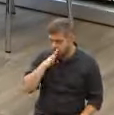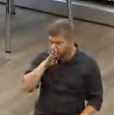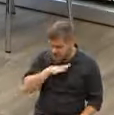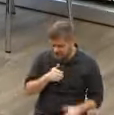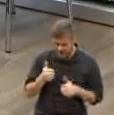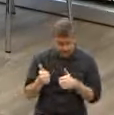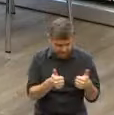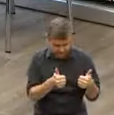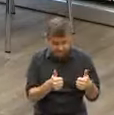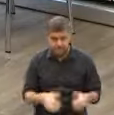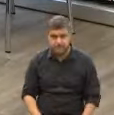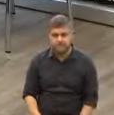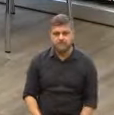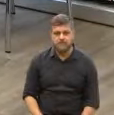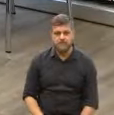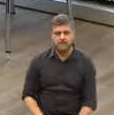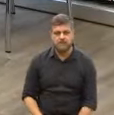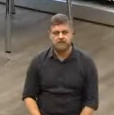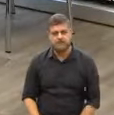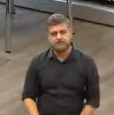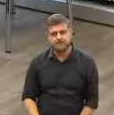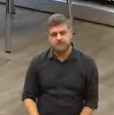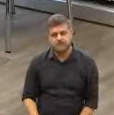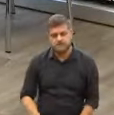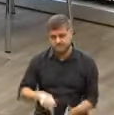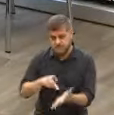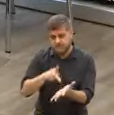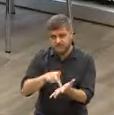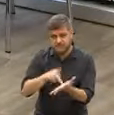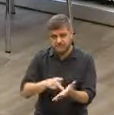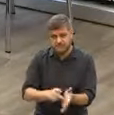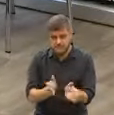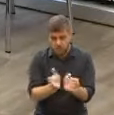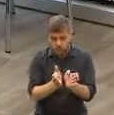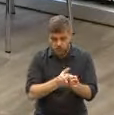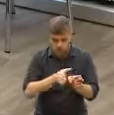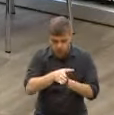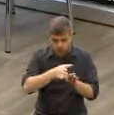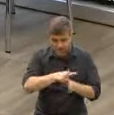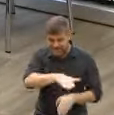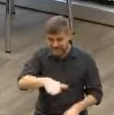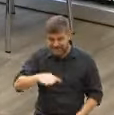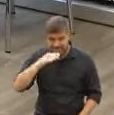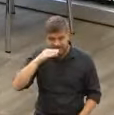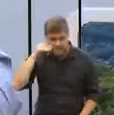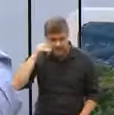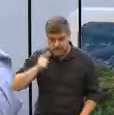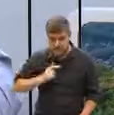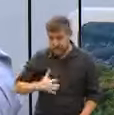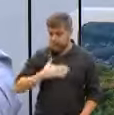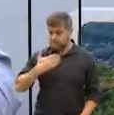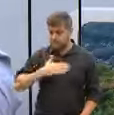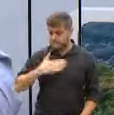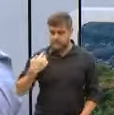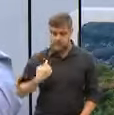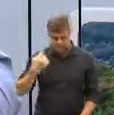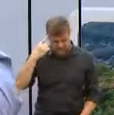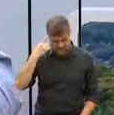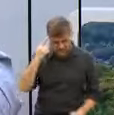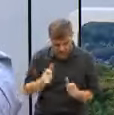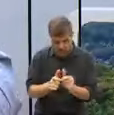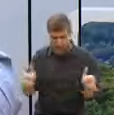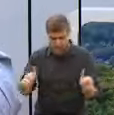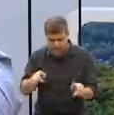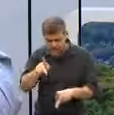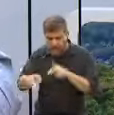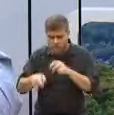Mirna, tudo bem? Boa tarde, Rafael, boa tarde, espectadores. Na realidade, o CMDCA foi pego de surpresa. A gente imaginava um crescimento,